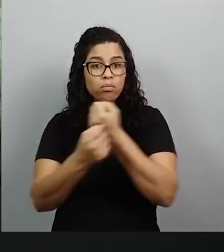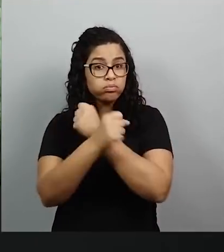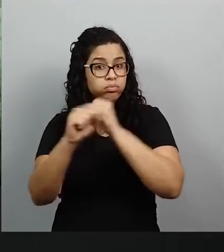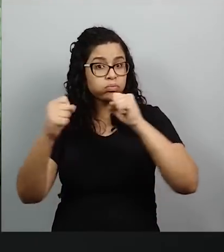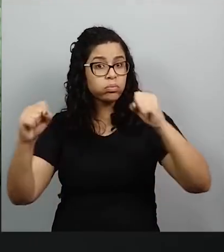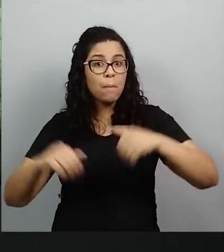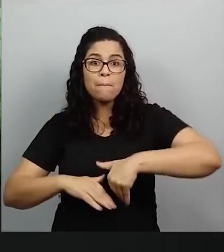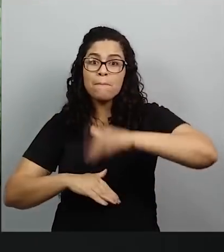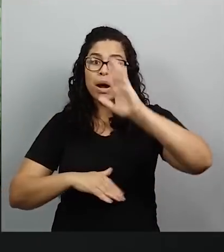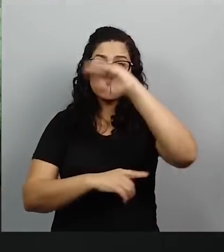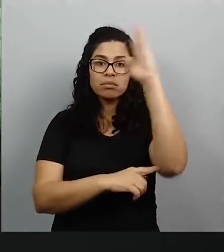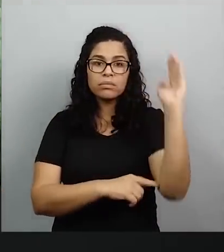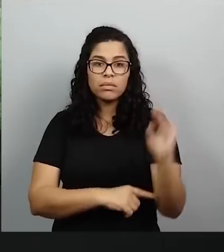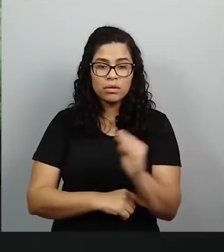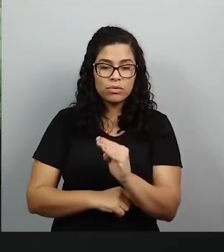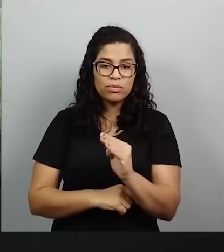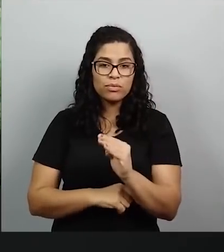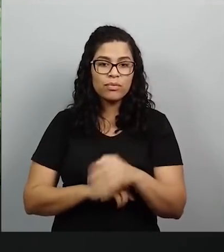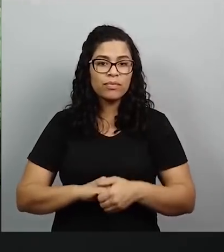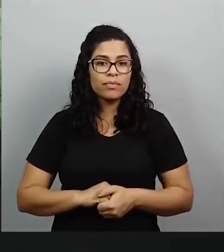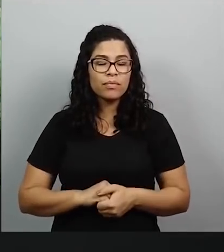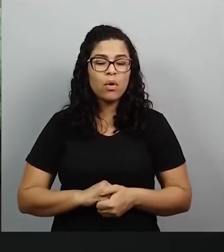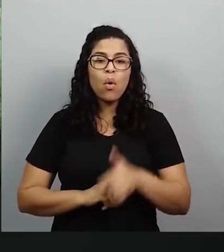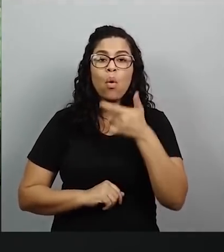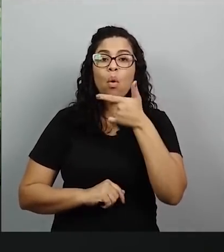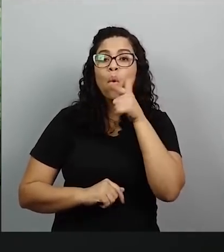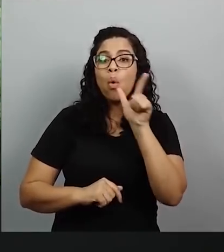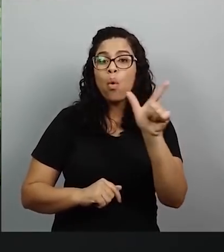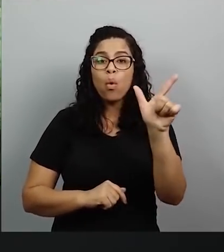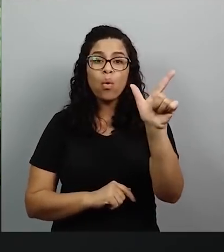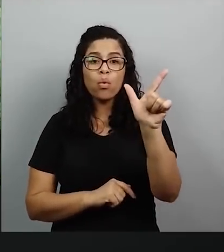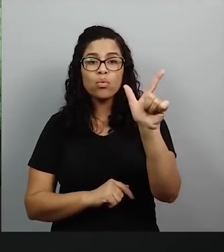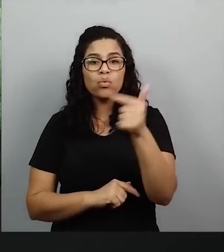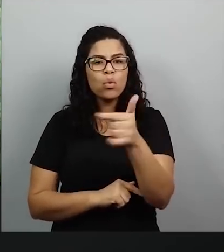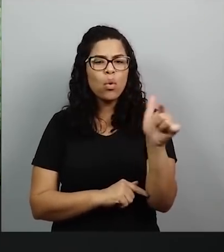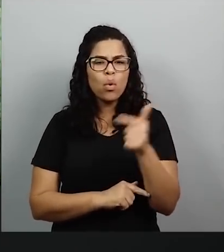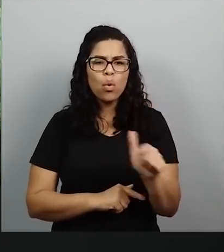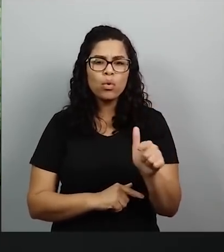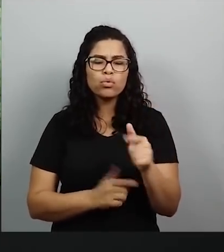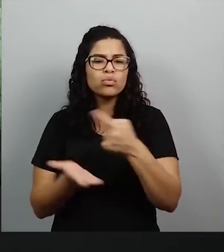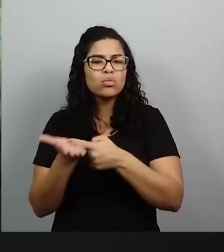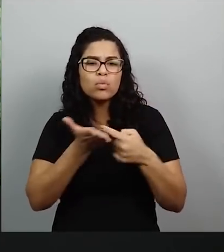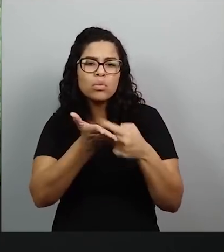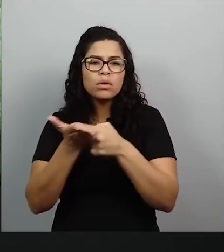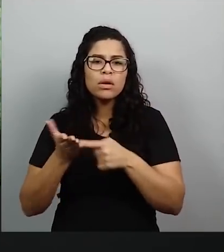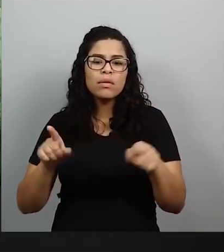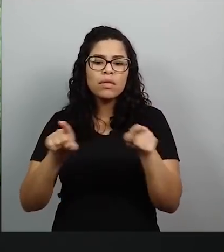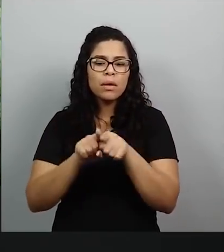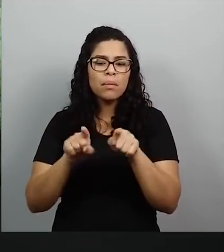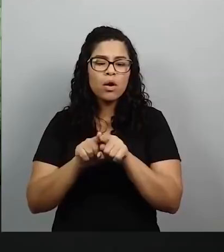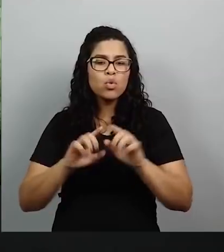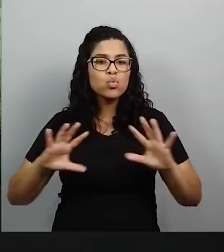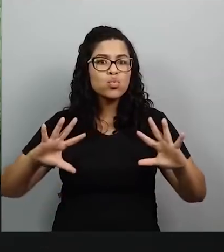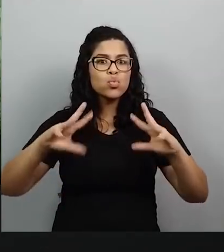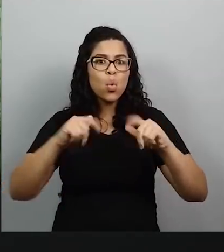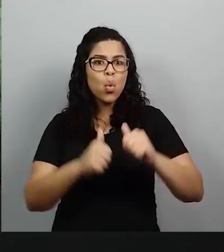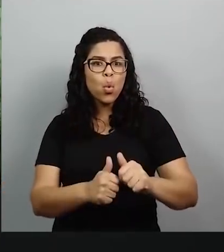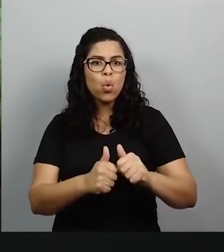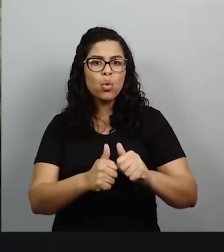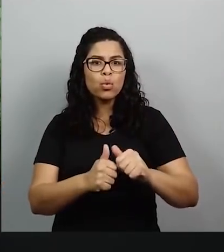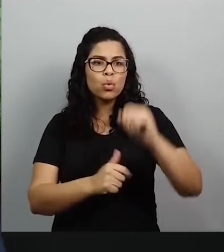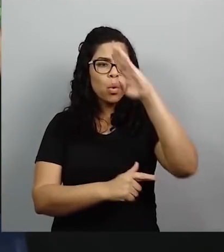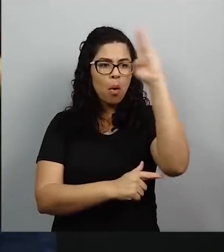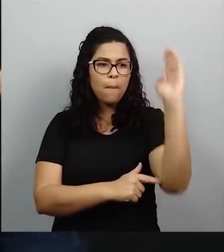aumentando ainda o território brasileiro. E diversas outras conquistas e acordos passaram a formar todo